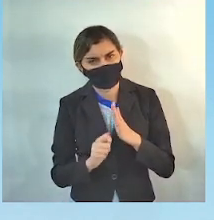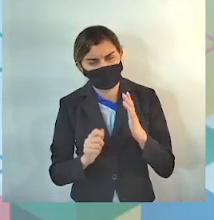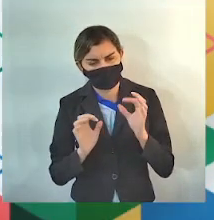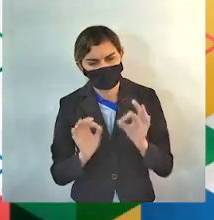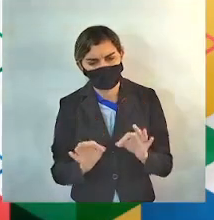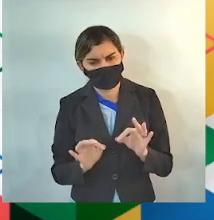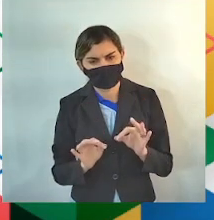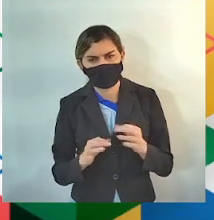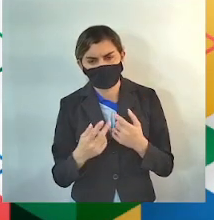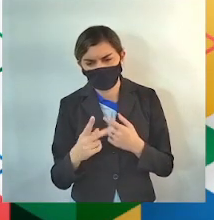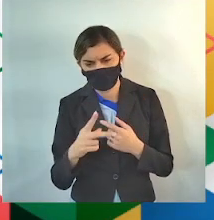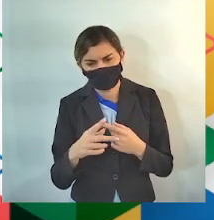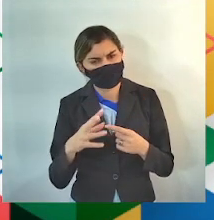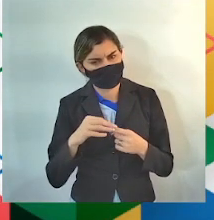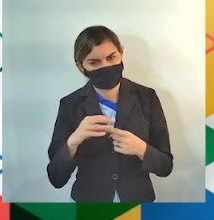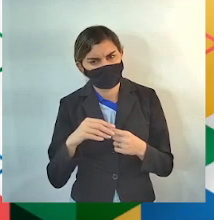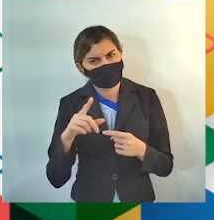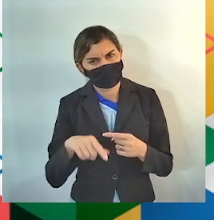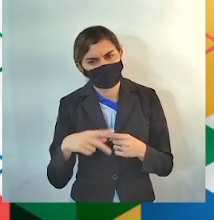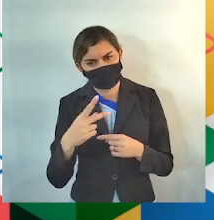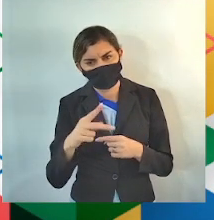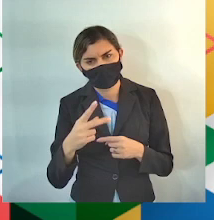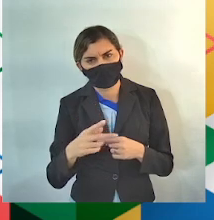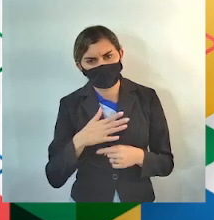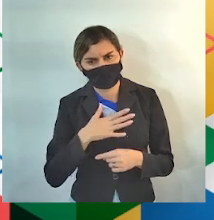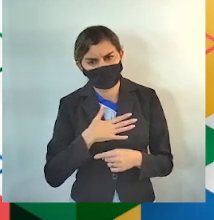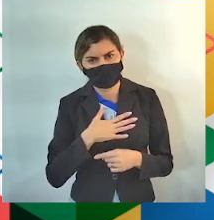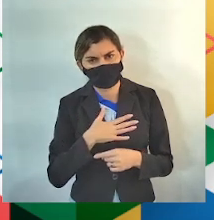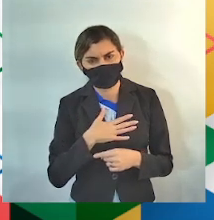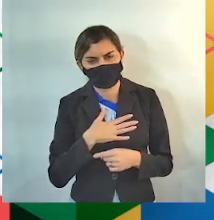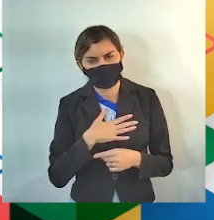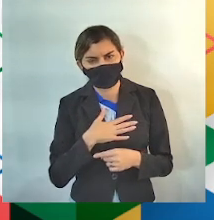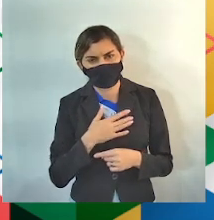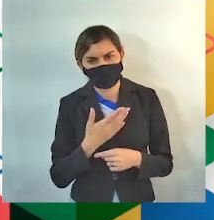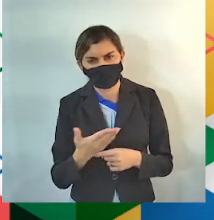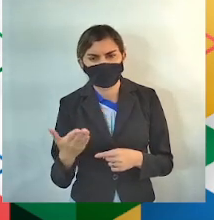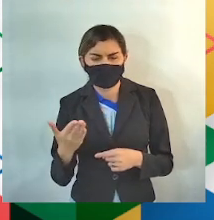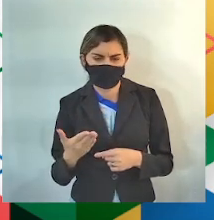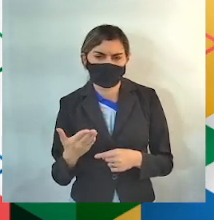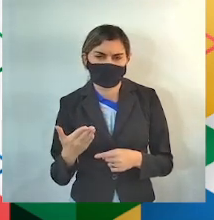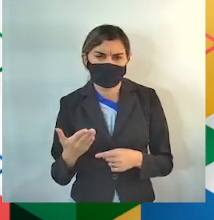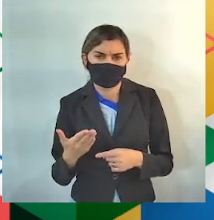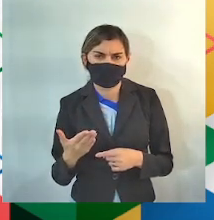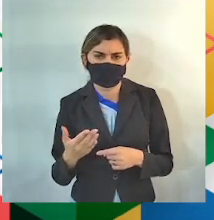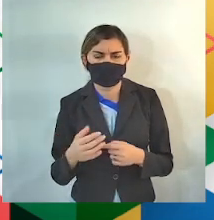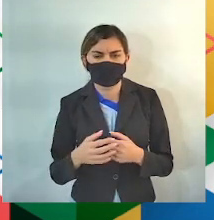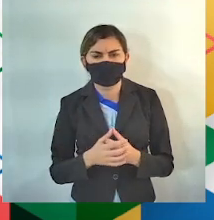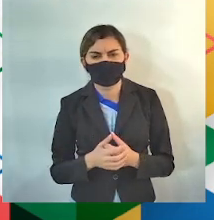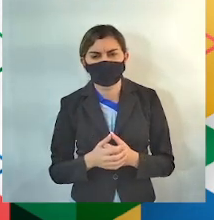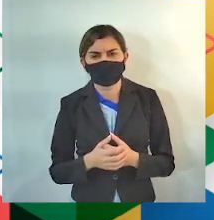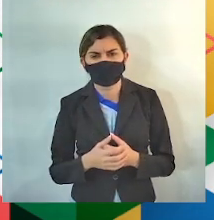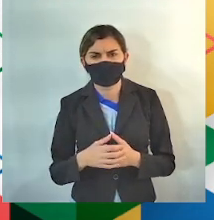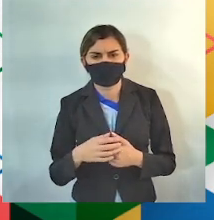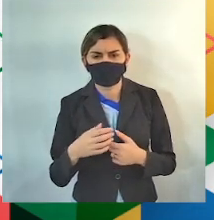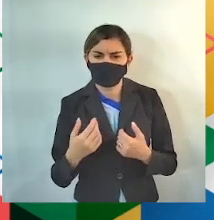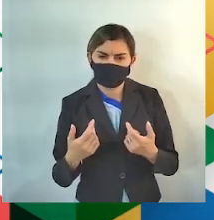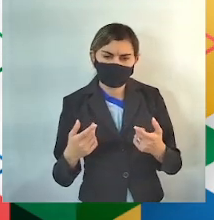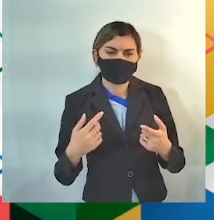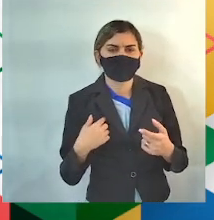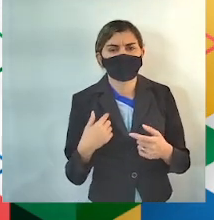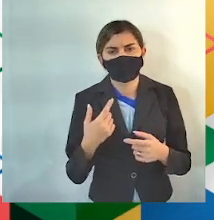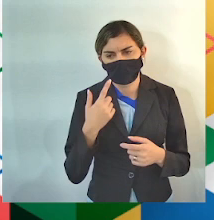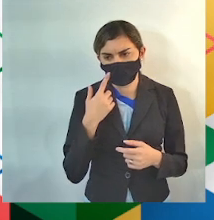Certo? Para dizer, essa caneta é sua, esta caneta é minha, eu disse, that pen is yours, this